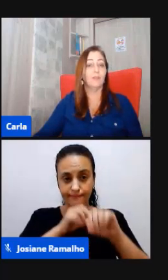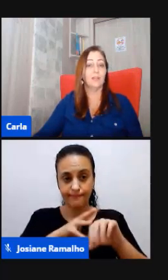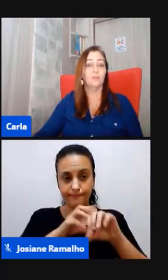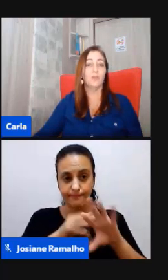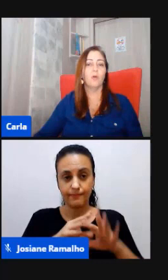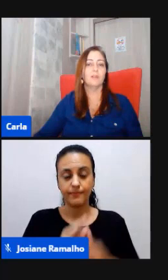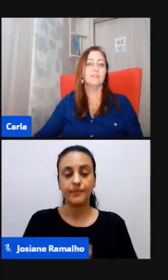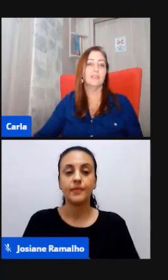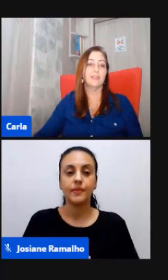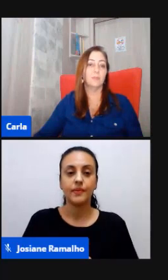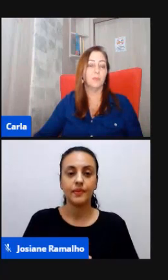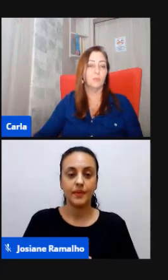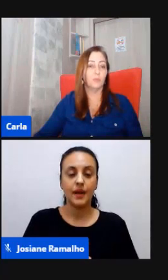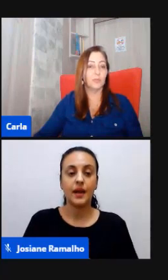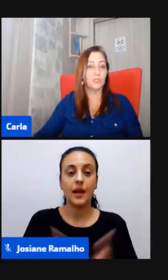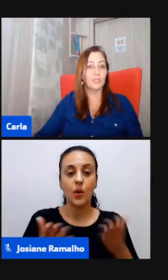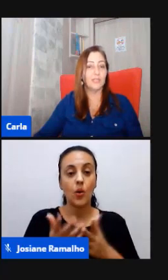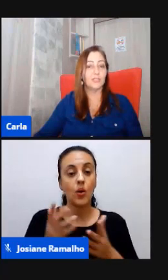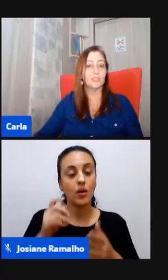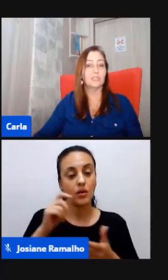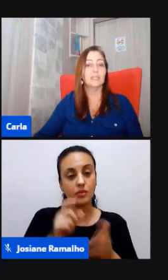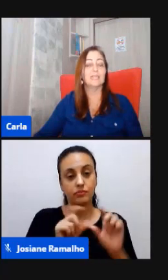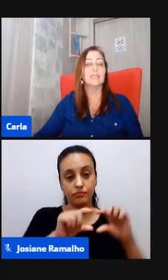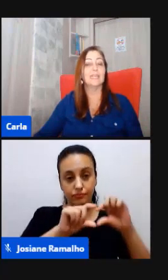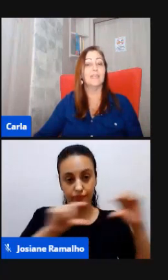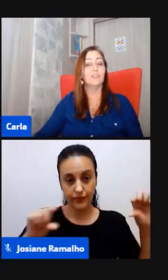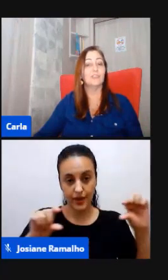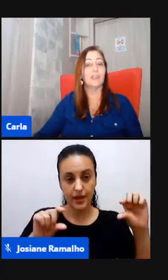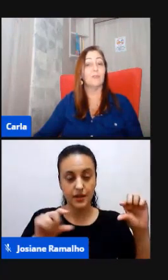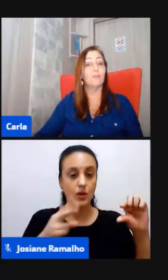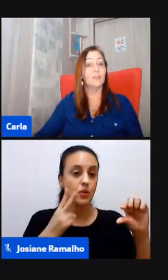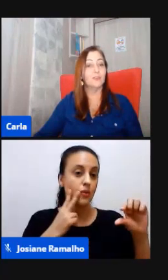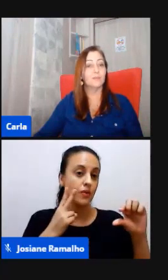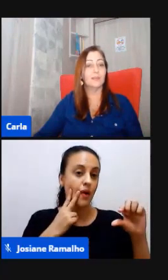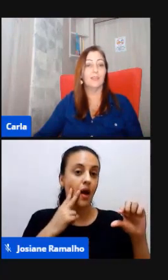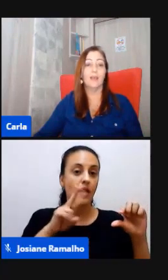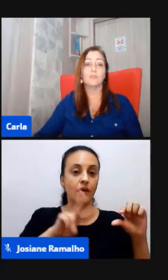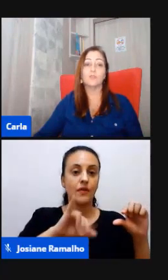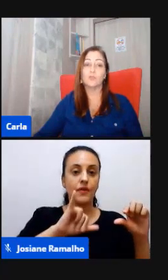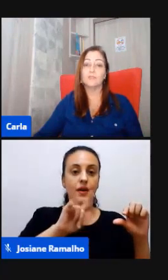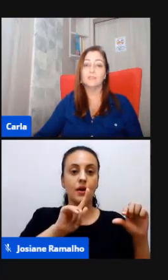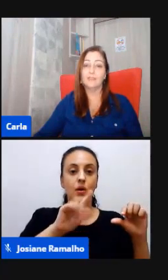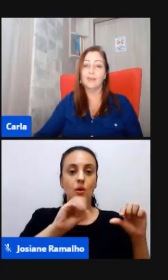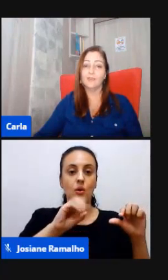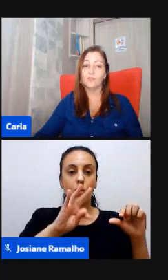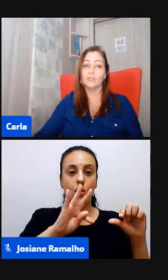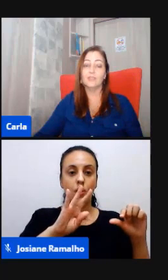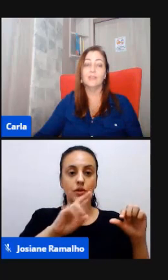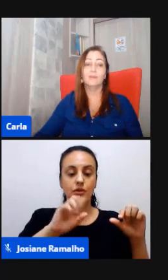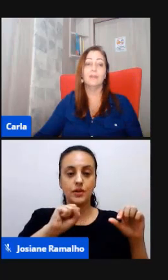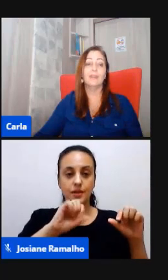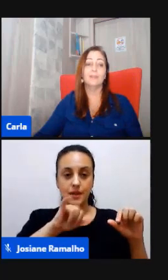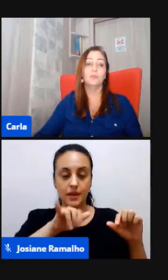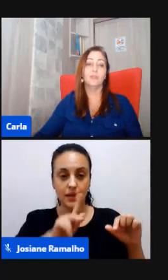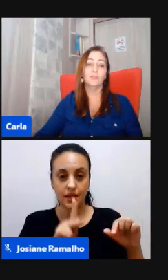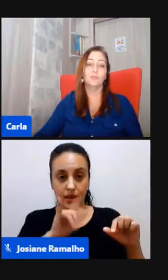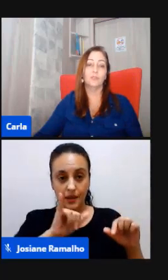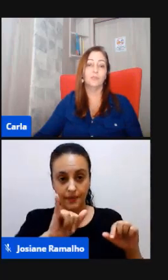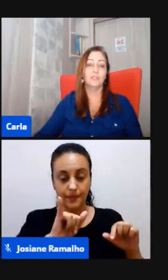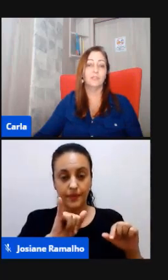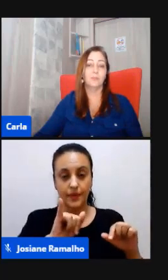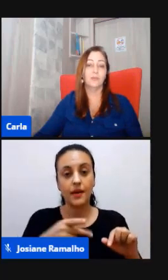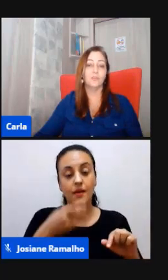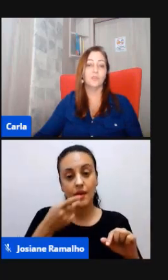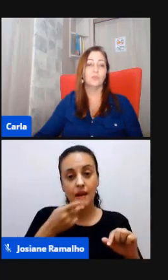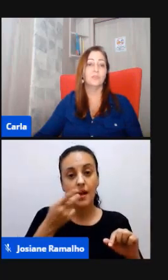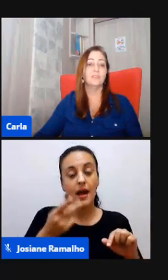E uma fala do Vygotsky, né, que também é muito pertinente, que ele afirma que é a sociedade e não a natureza o